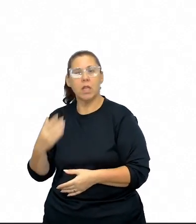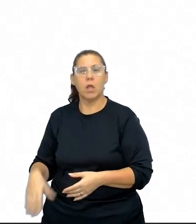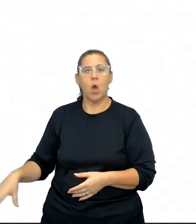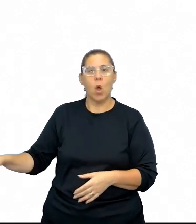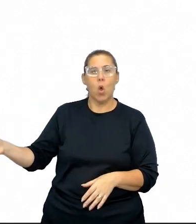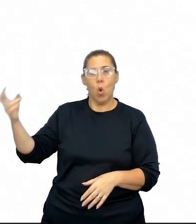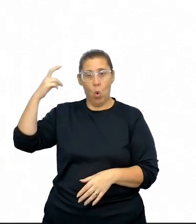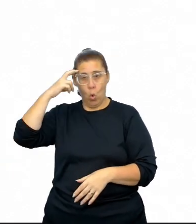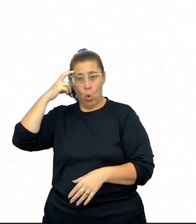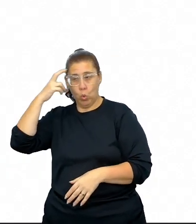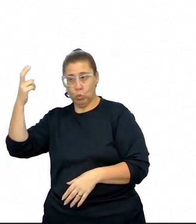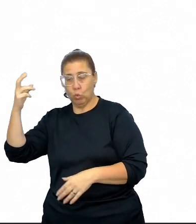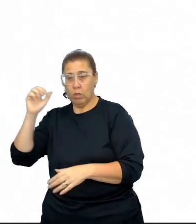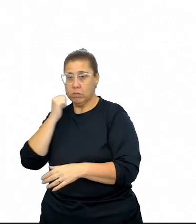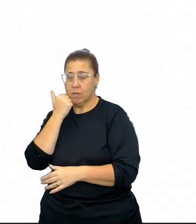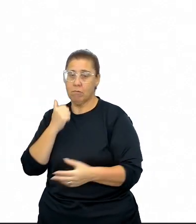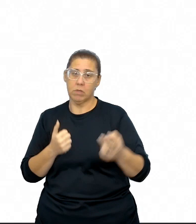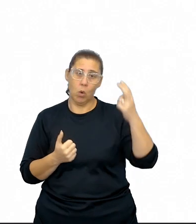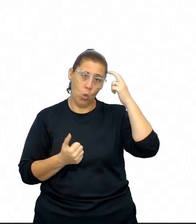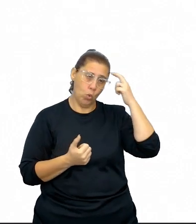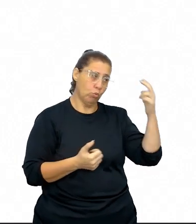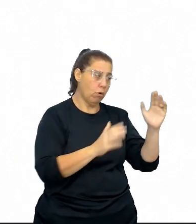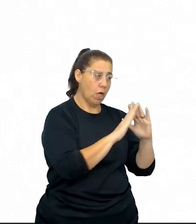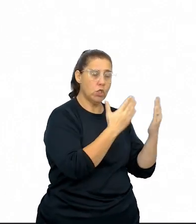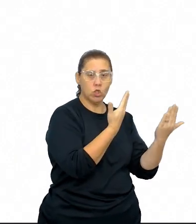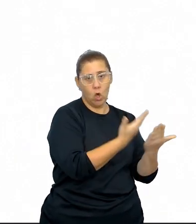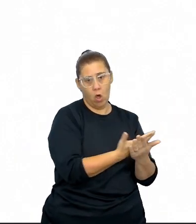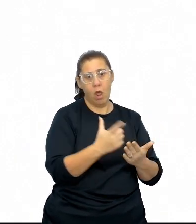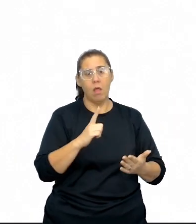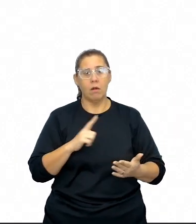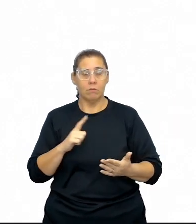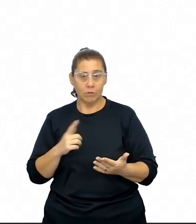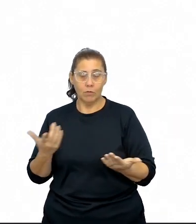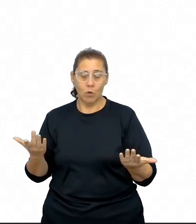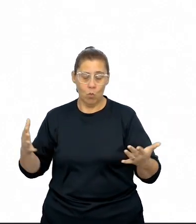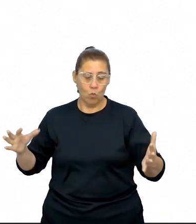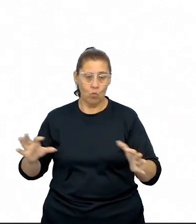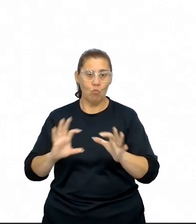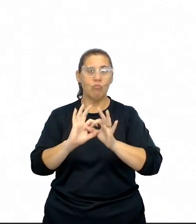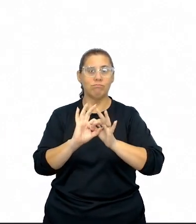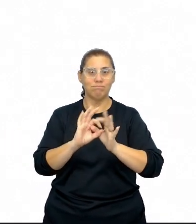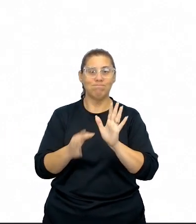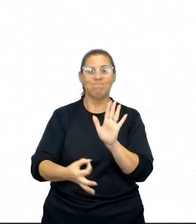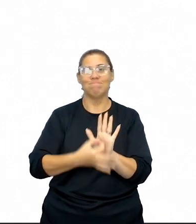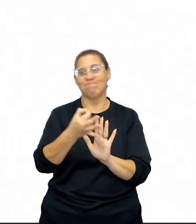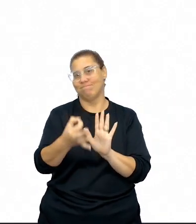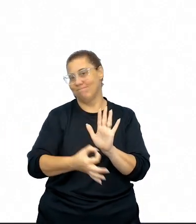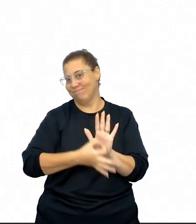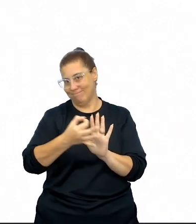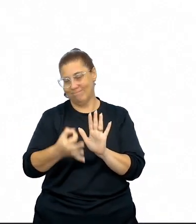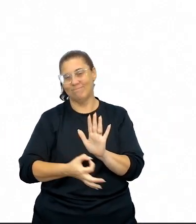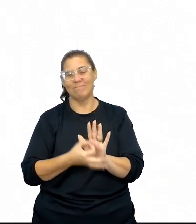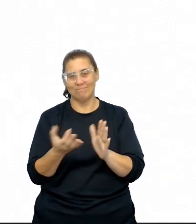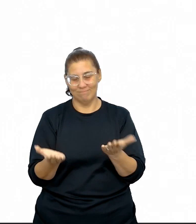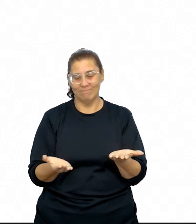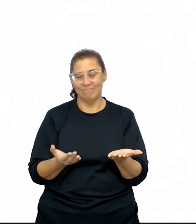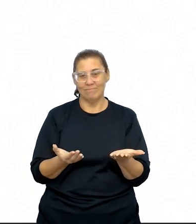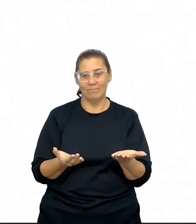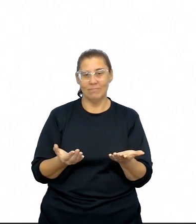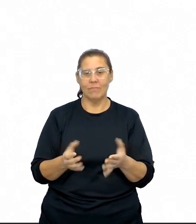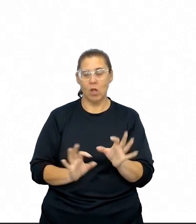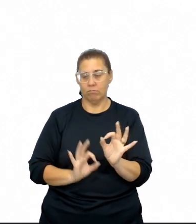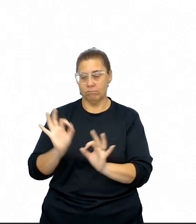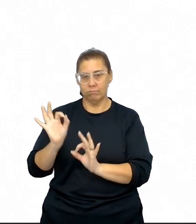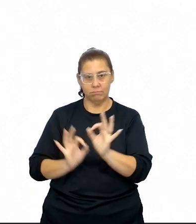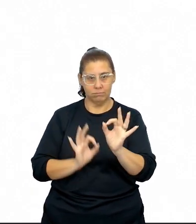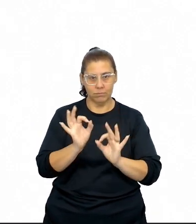escolar e a cultura científica, nós temos na intersecção o papel da argumentação no processo de